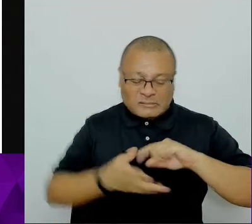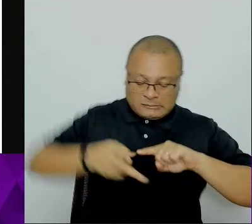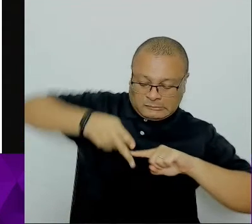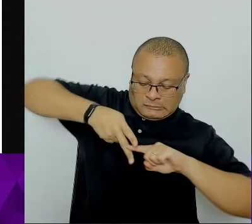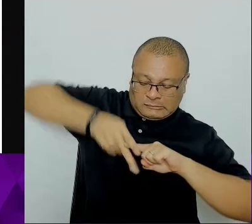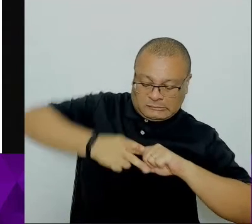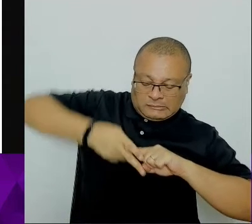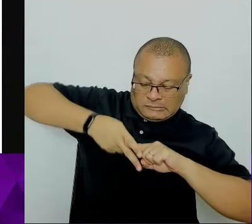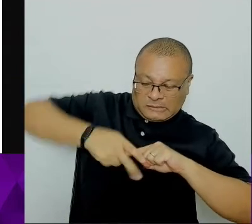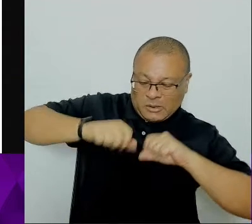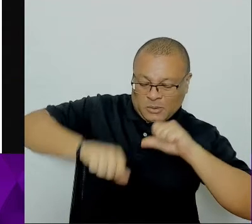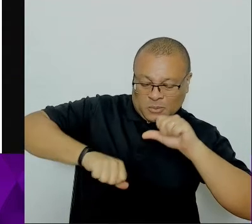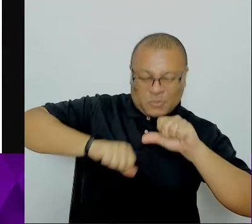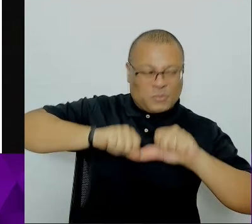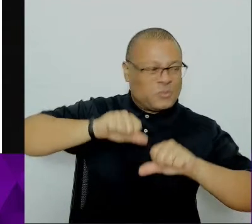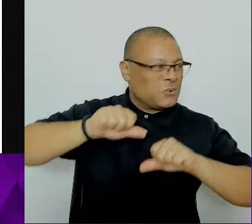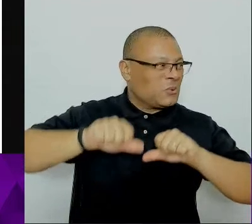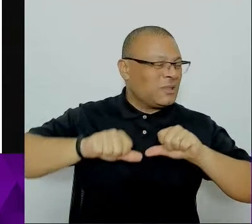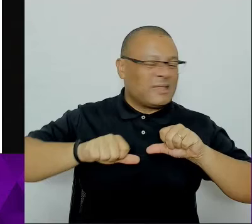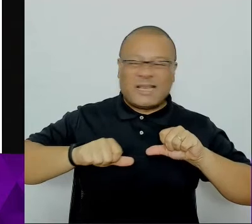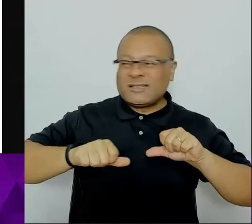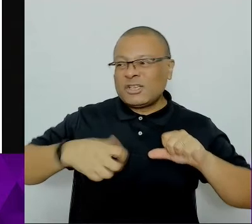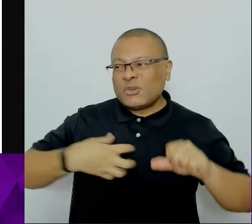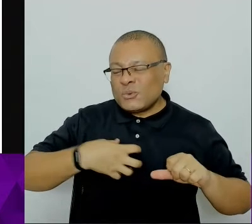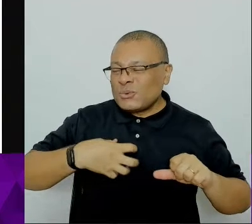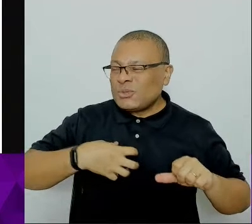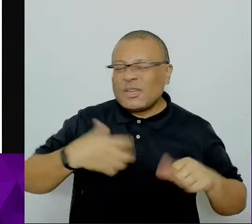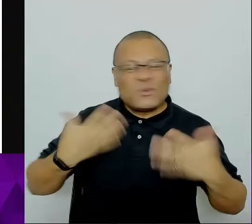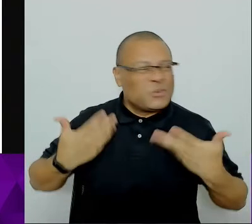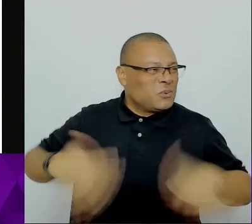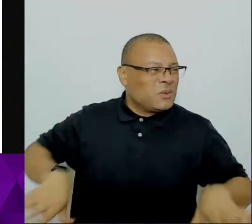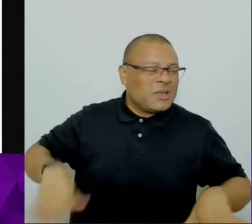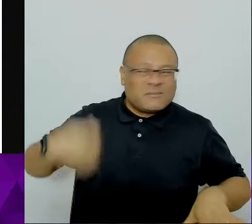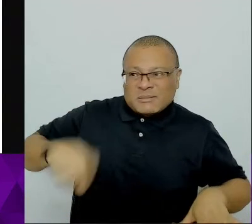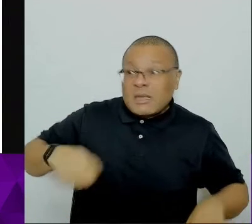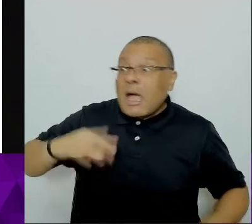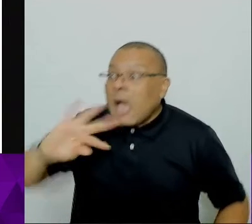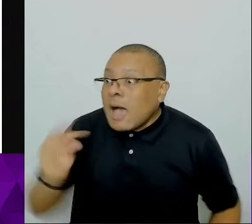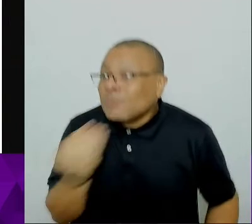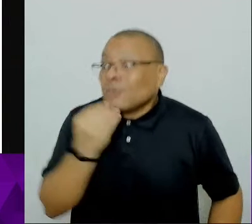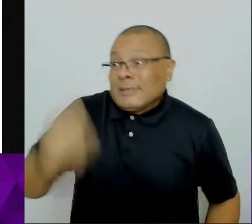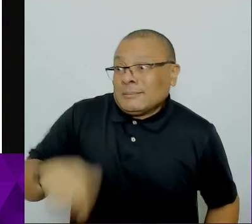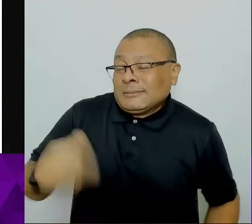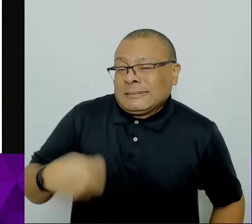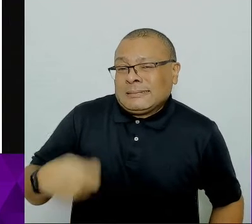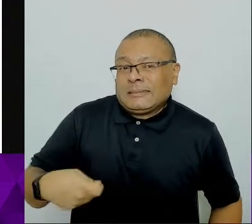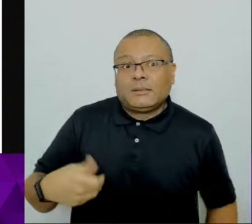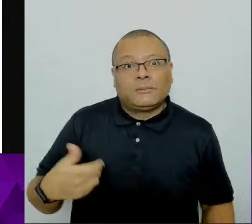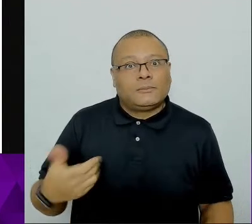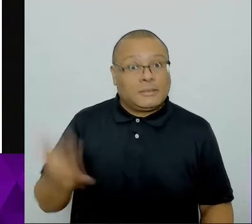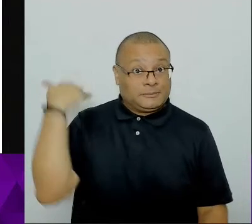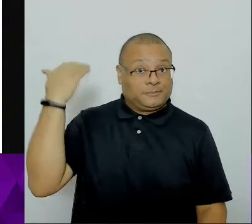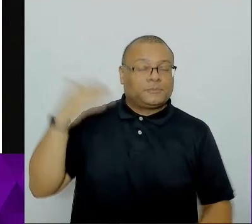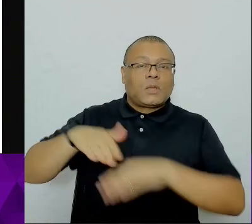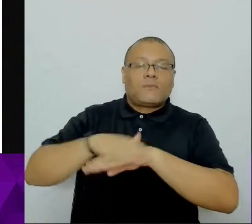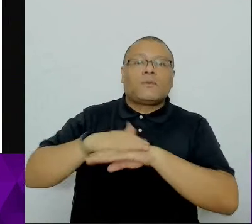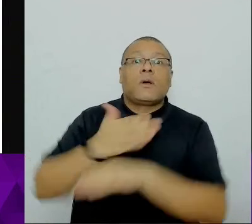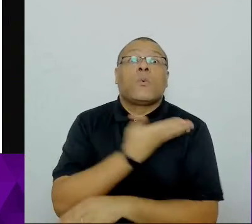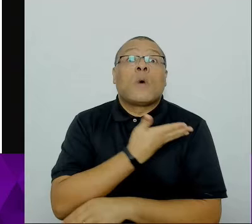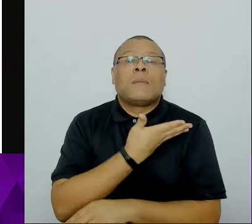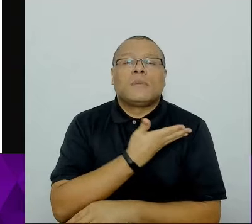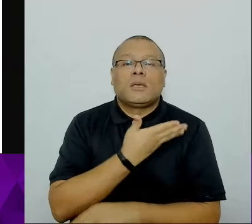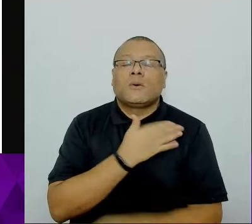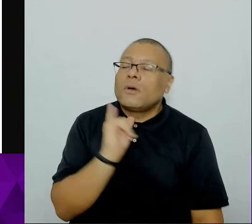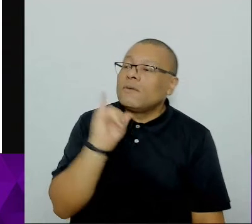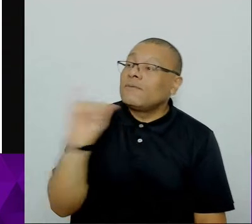que, de repente, mudar alguma coisa de uma forma que você não esperava para poder aproveitar aquilo. Eu estava uma vez conversando com um amigo e eu falei assim,